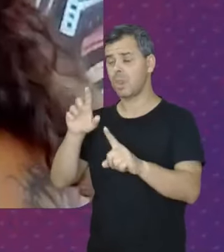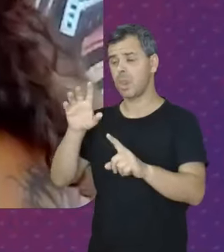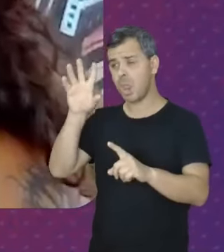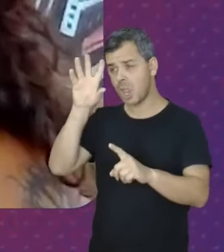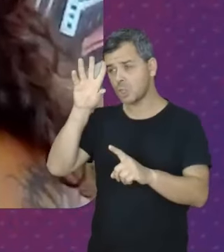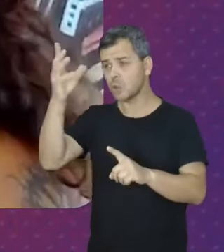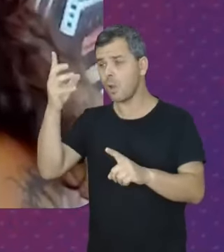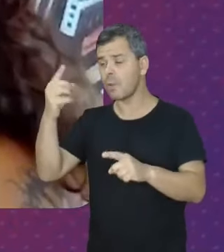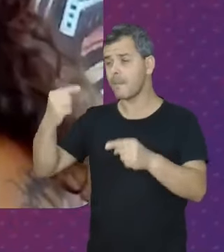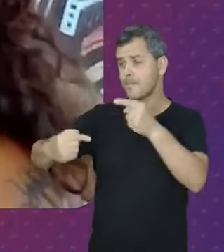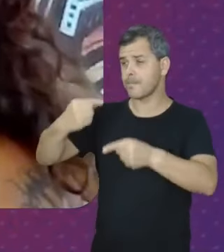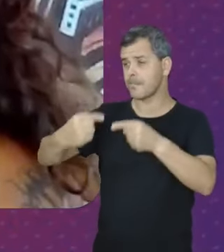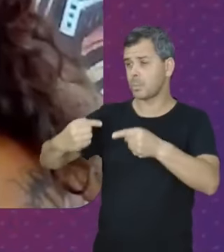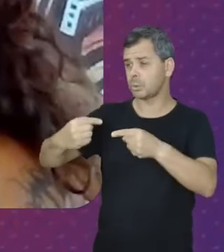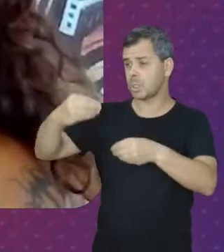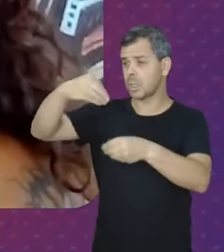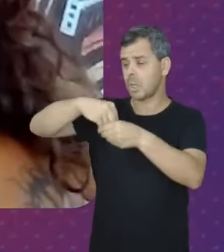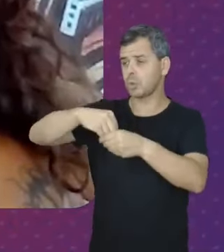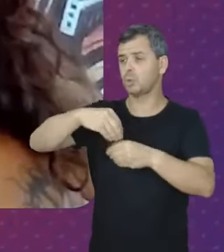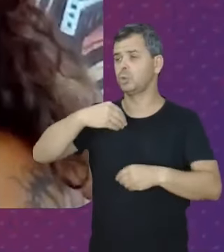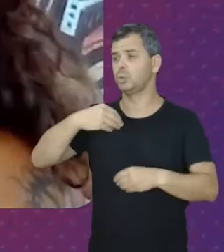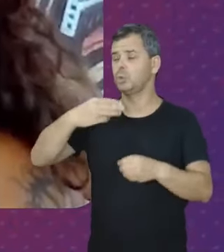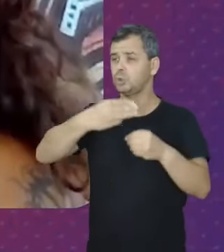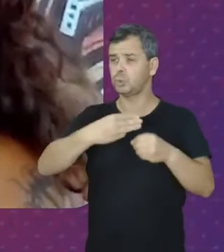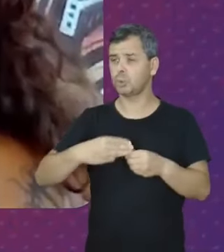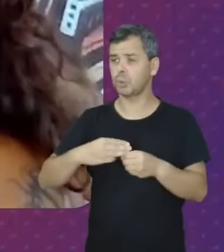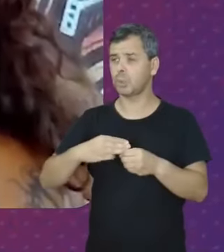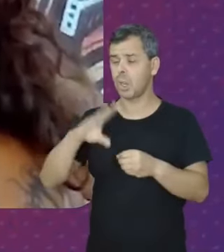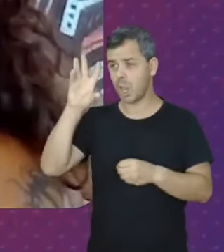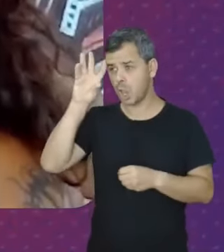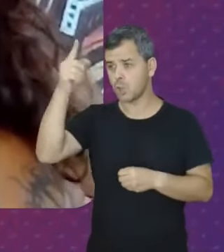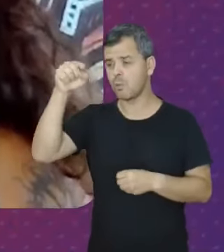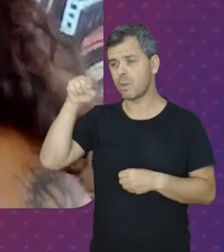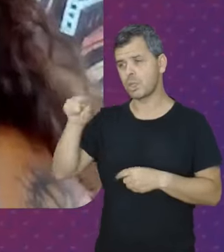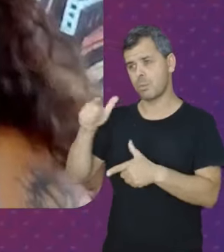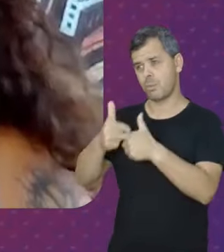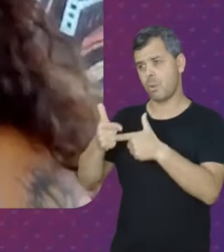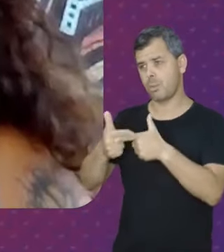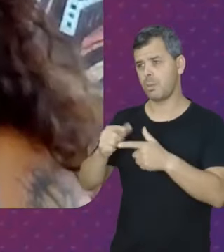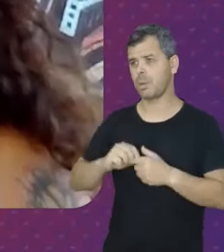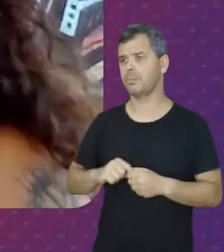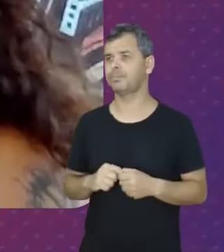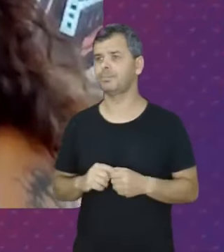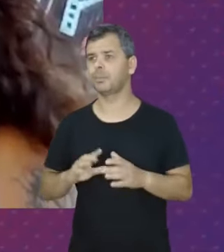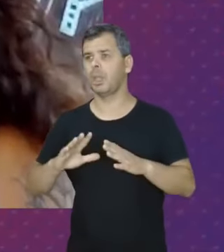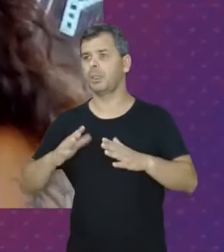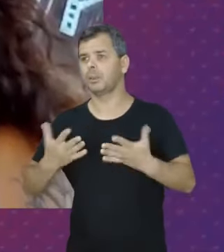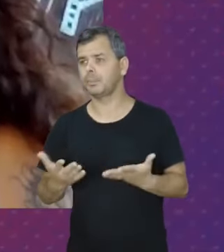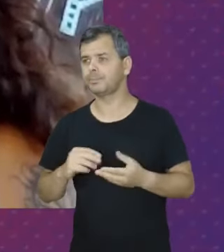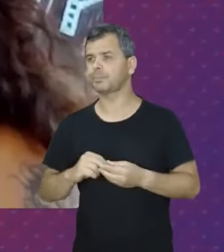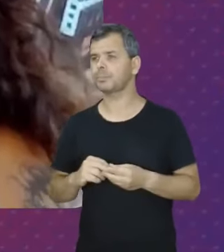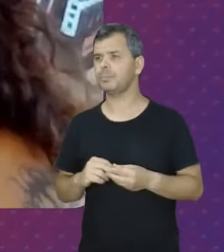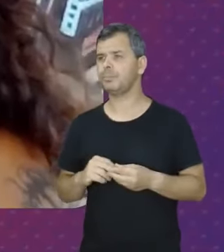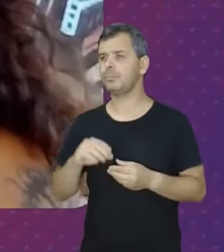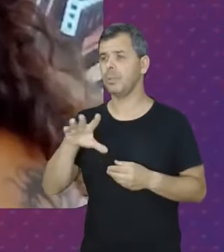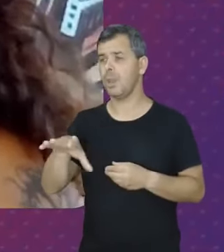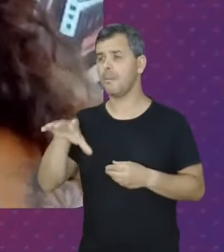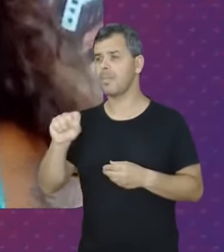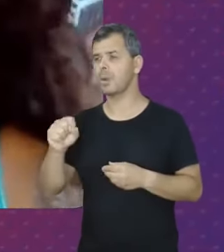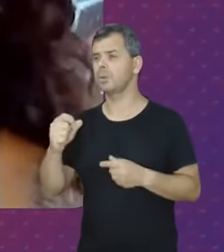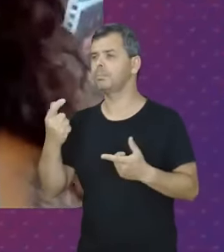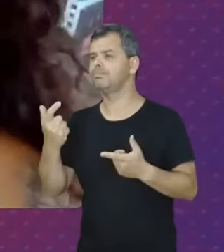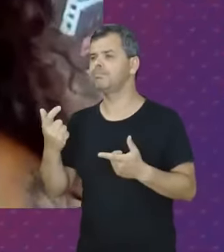nas políticas públicas do município, para que a gente supere essa situação, né? Então, eu pego no município que